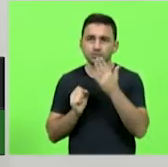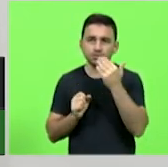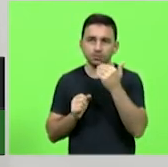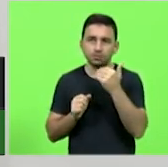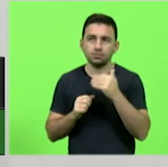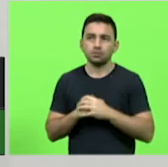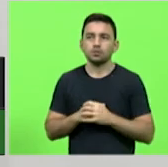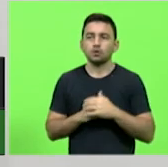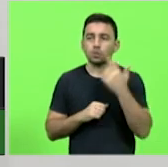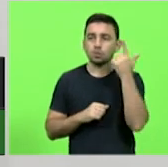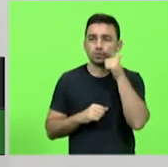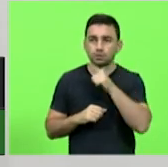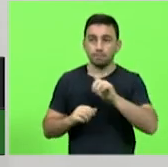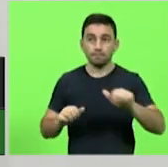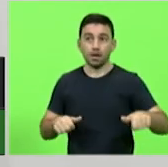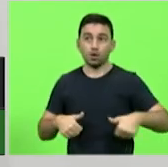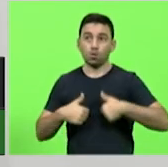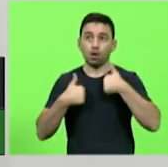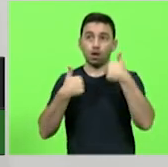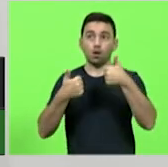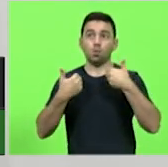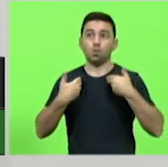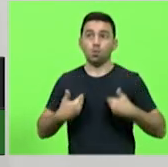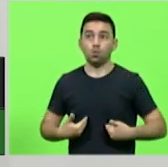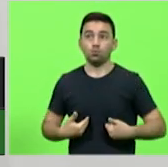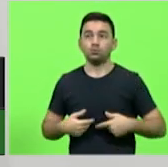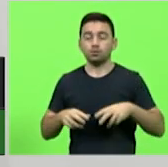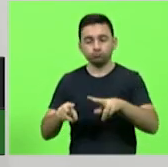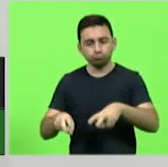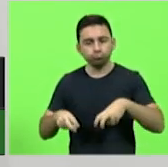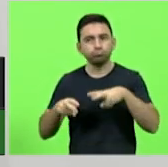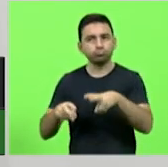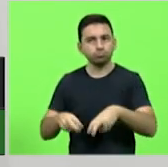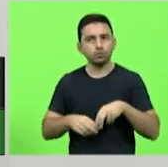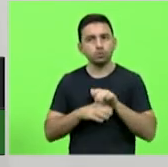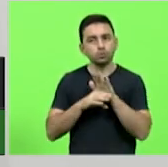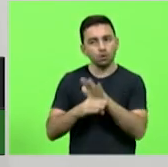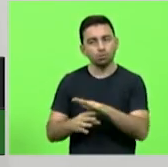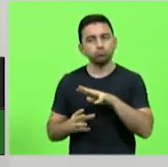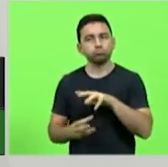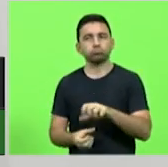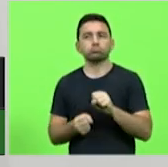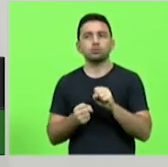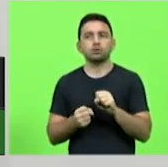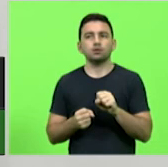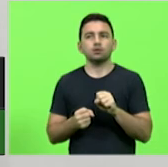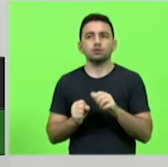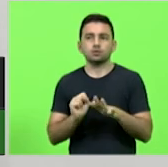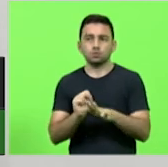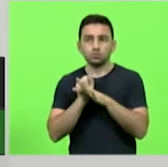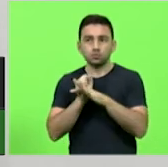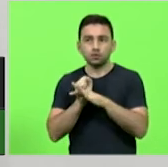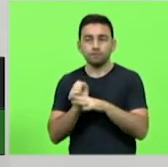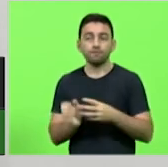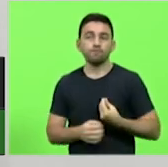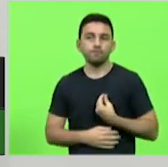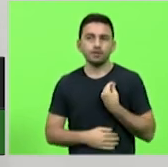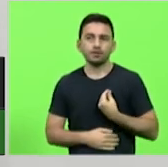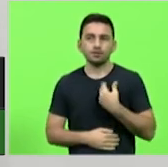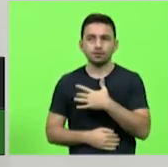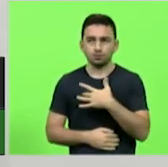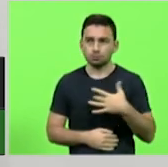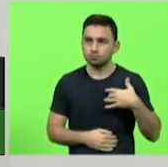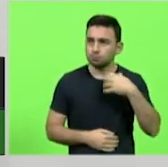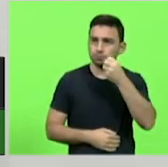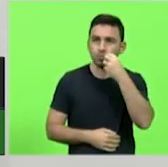da nutrição, além de promover a agricultura sustentável. Assegurar uma vida saudável e promover o